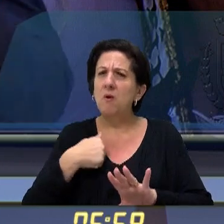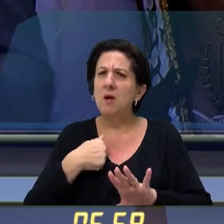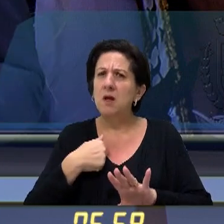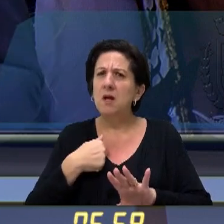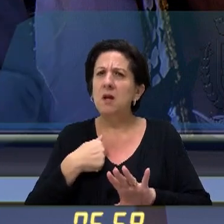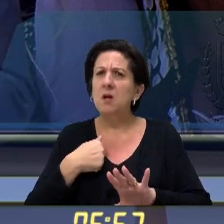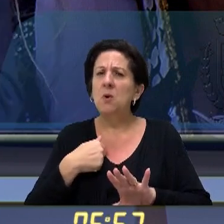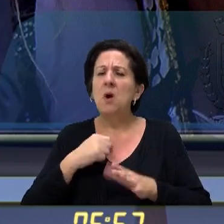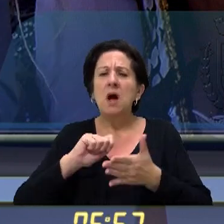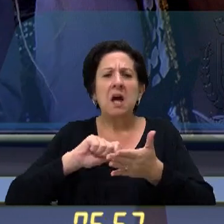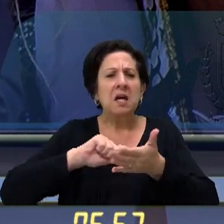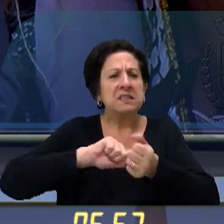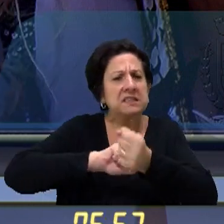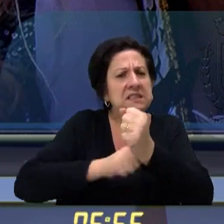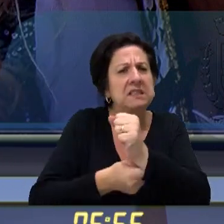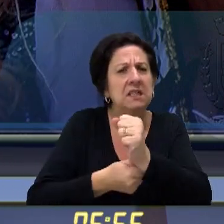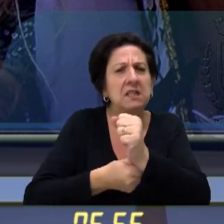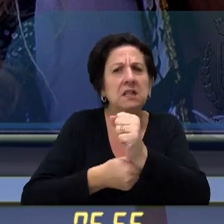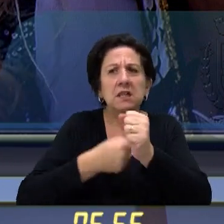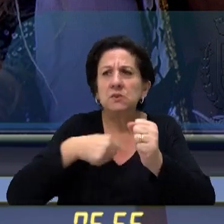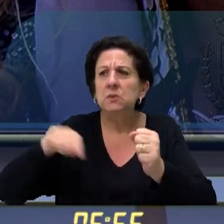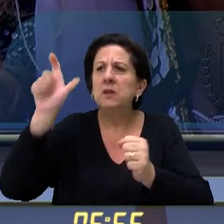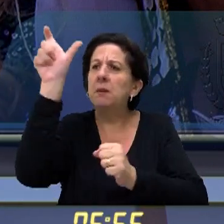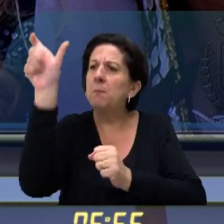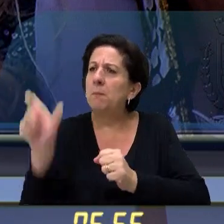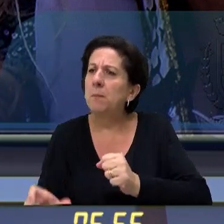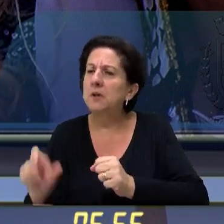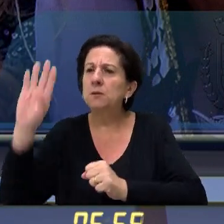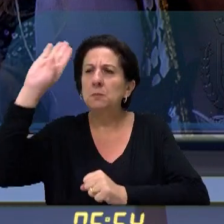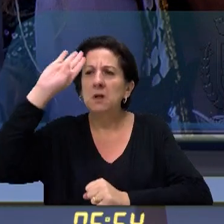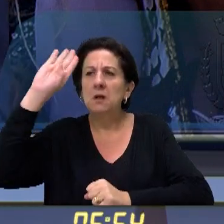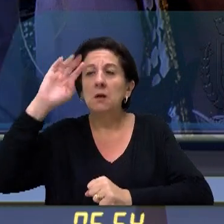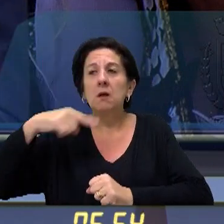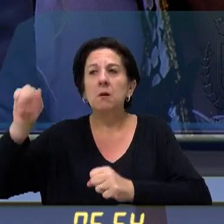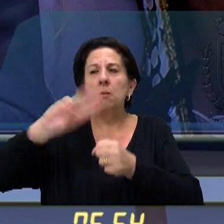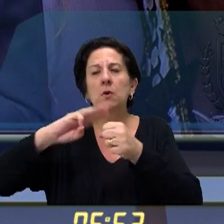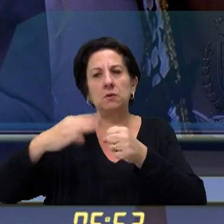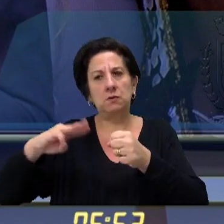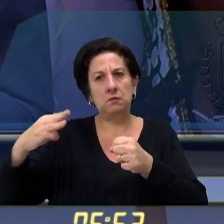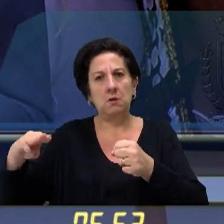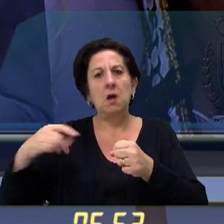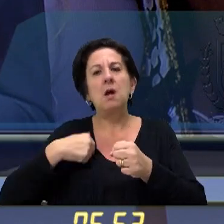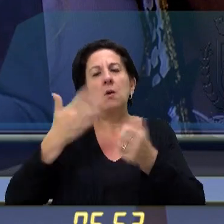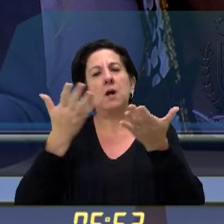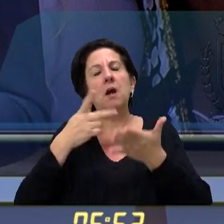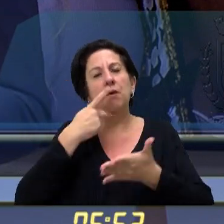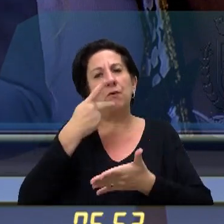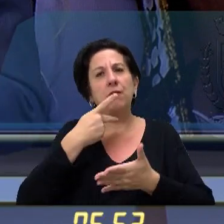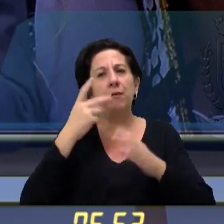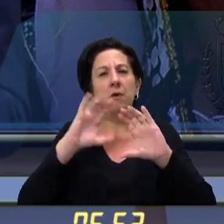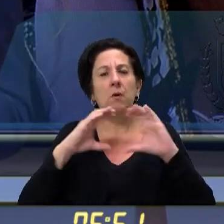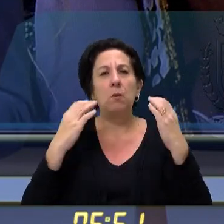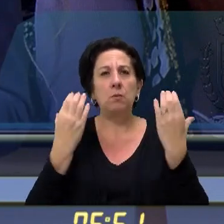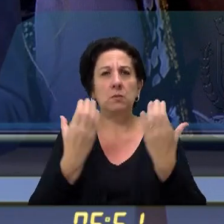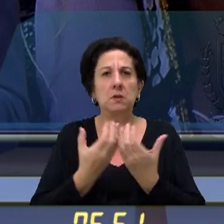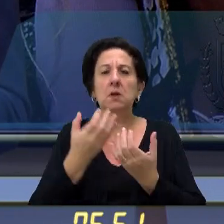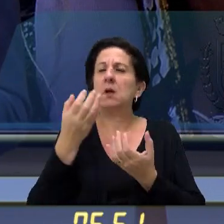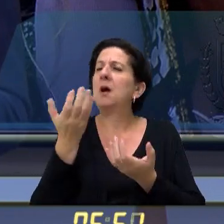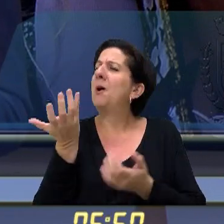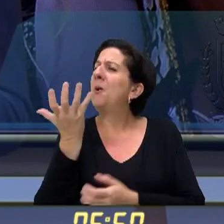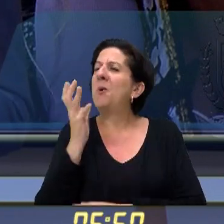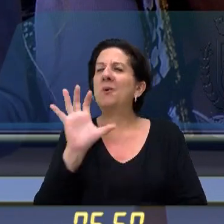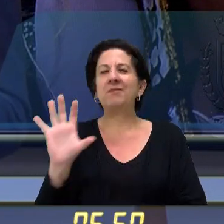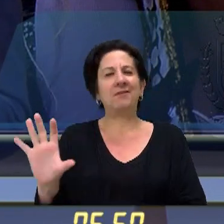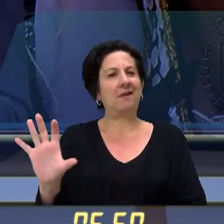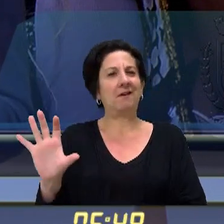estava trancando a ida de um brigadiano para Monte Alverno. Então, quero dizer para a comunidade de Monte Alverno que é justamente o